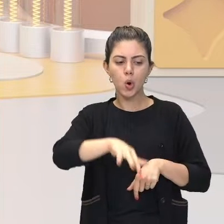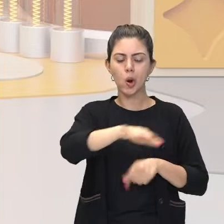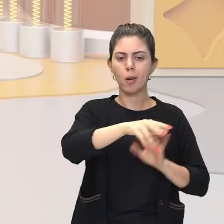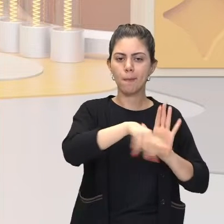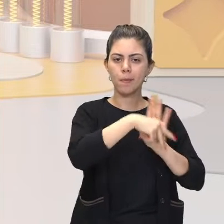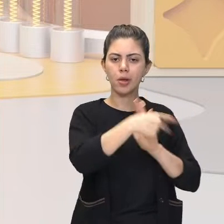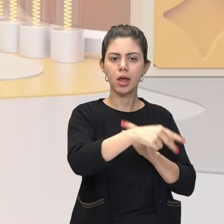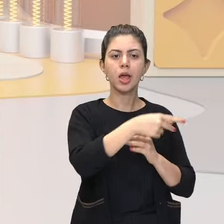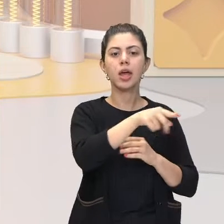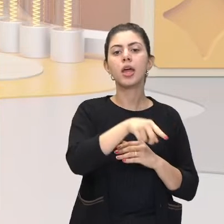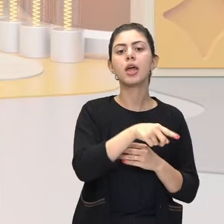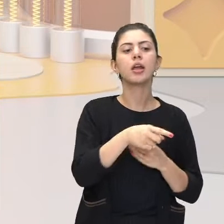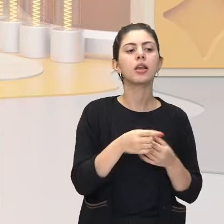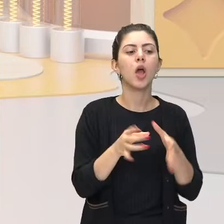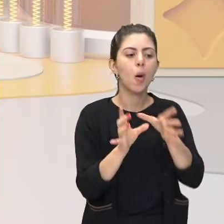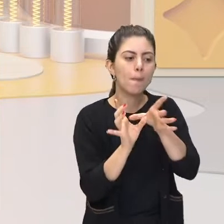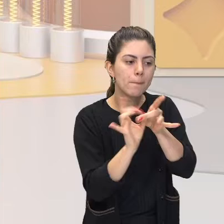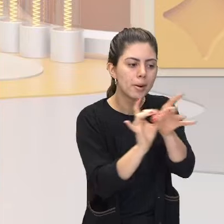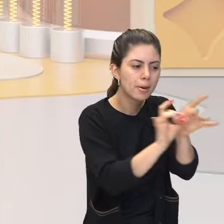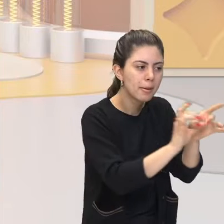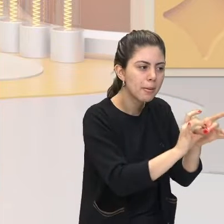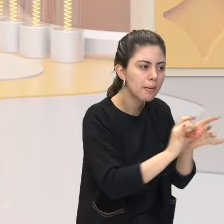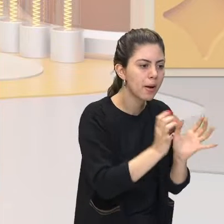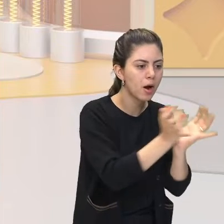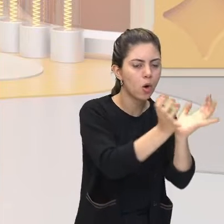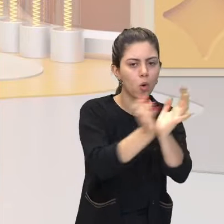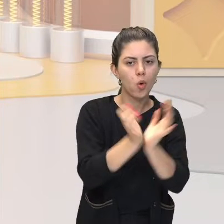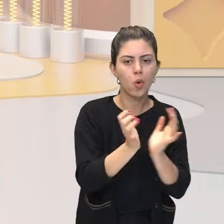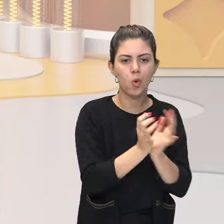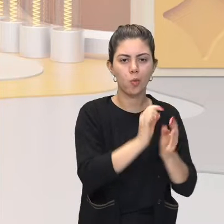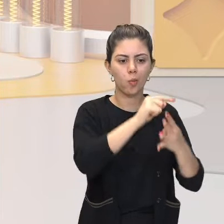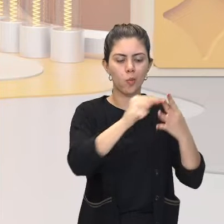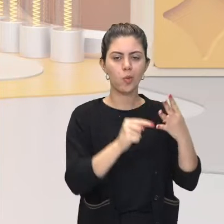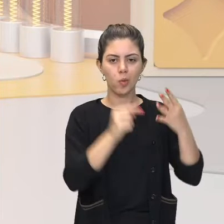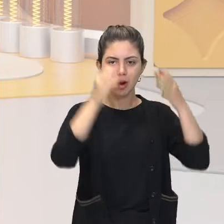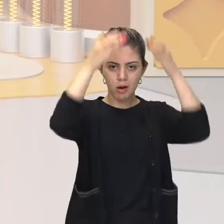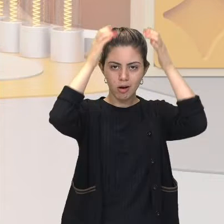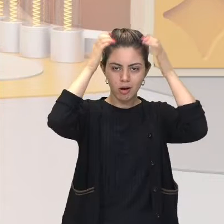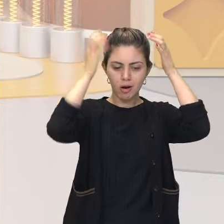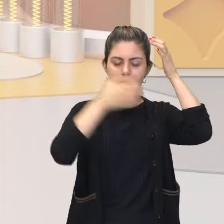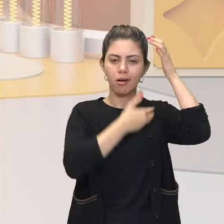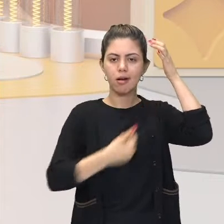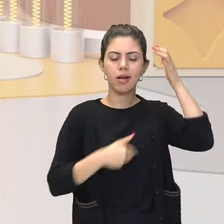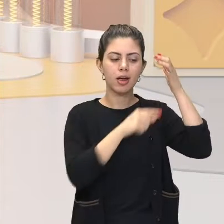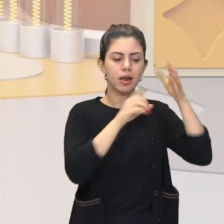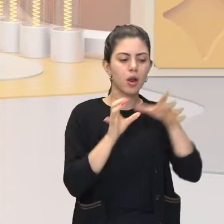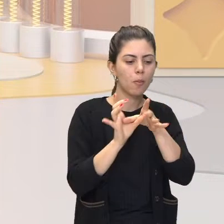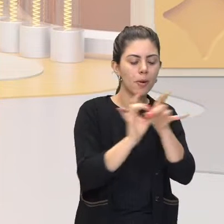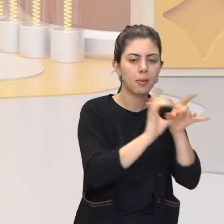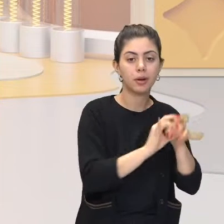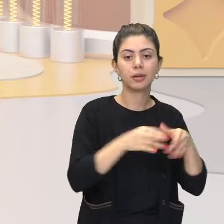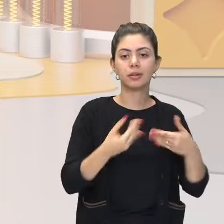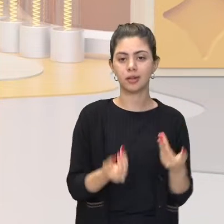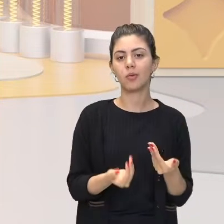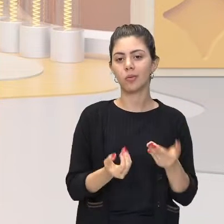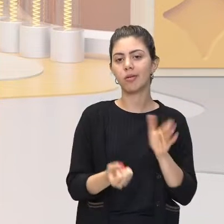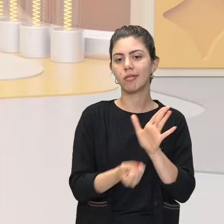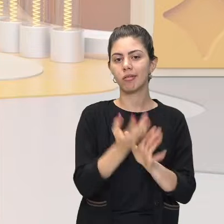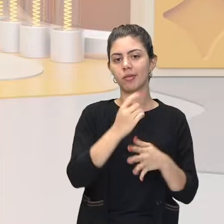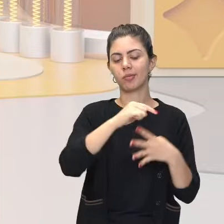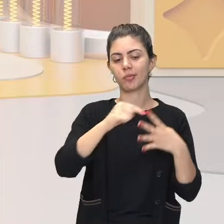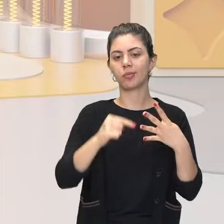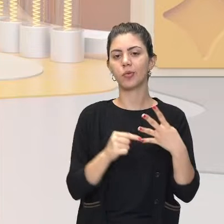vão formando alianças. E à medida em que essas alianças são formadas, nós temos esses 4 reinos que vão